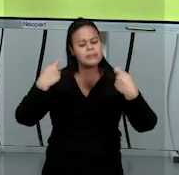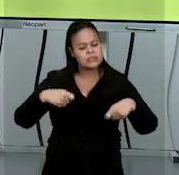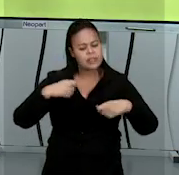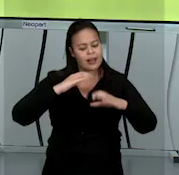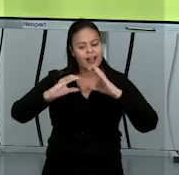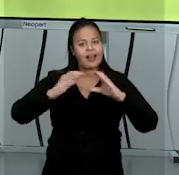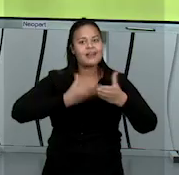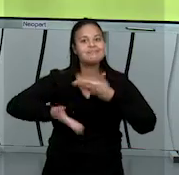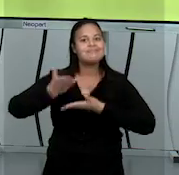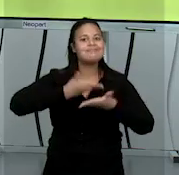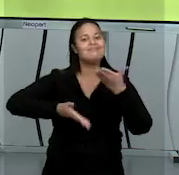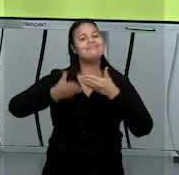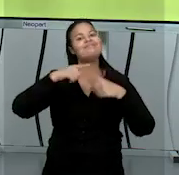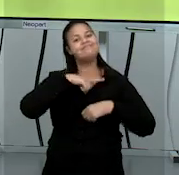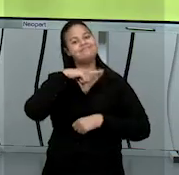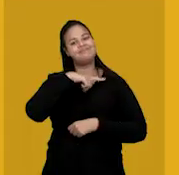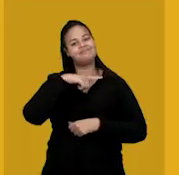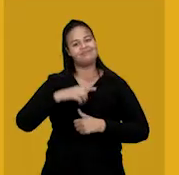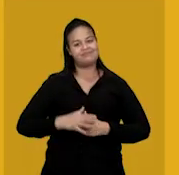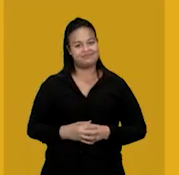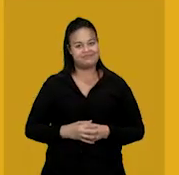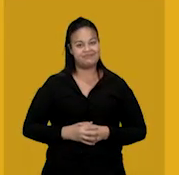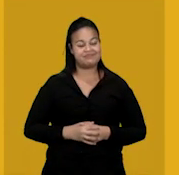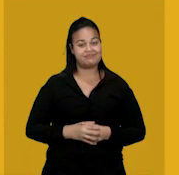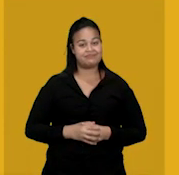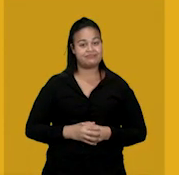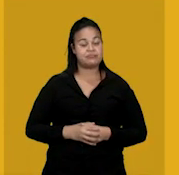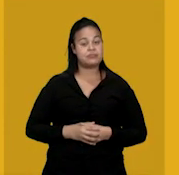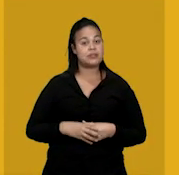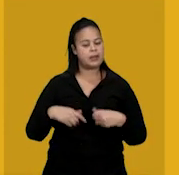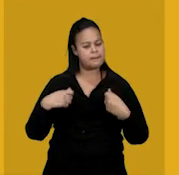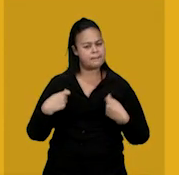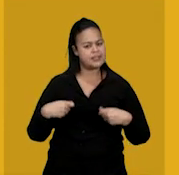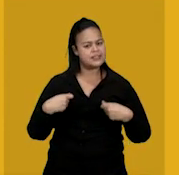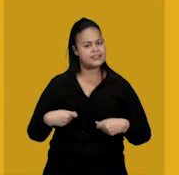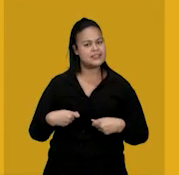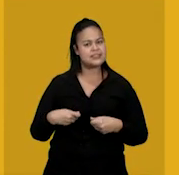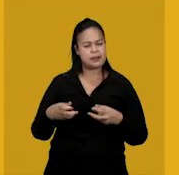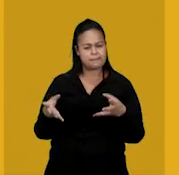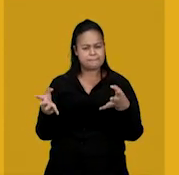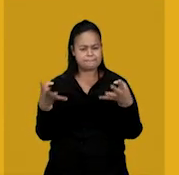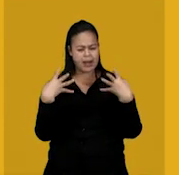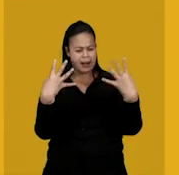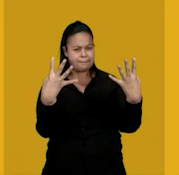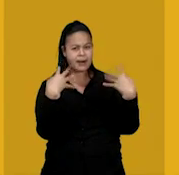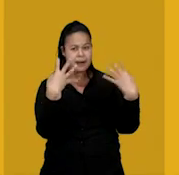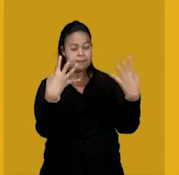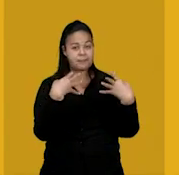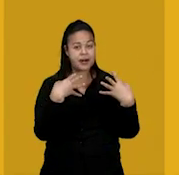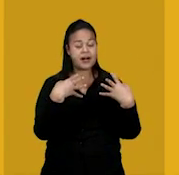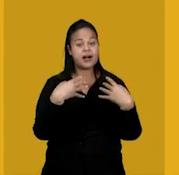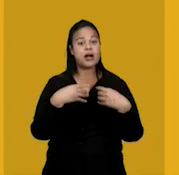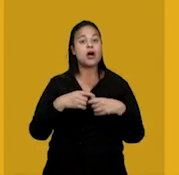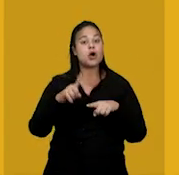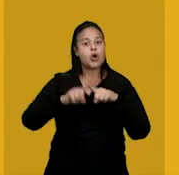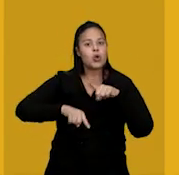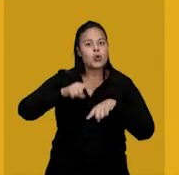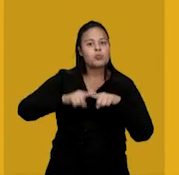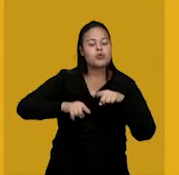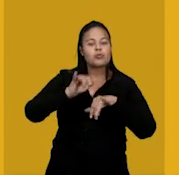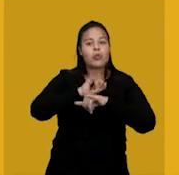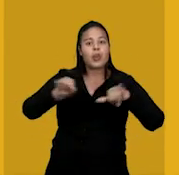tudo escuro. Então não adianta você ter um bom livro, uma boa obra ou um problema, e se não for